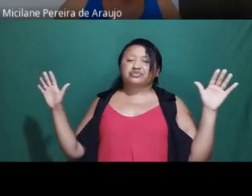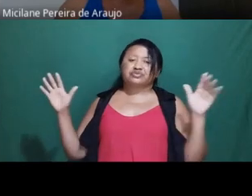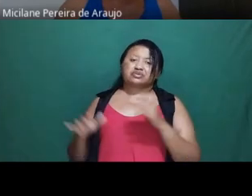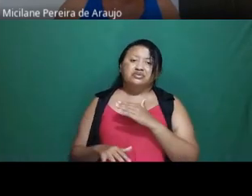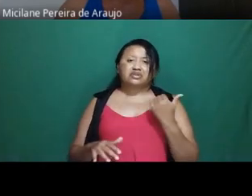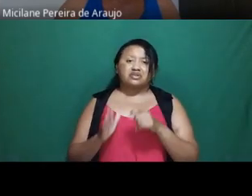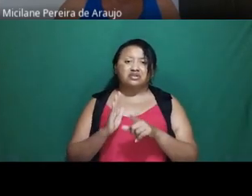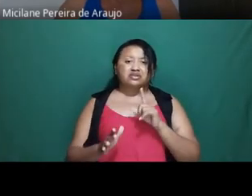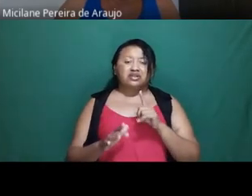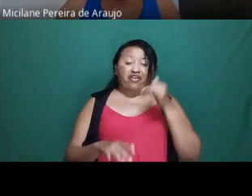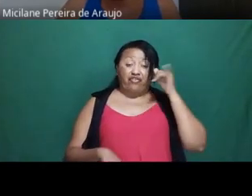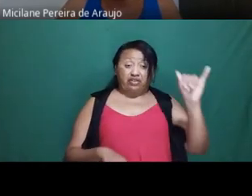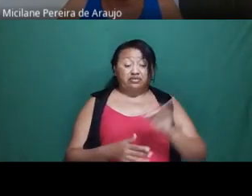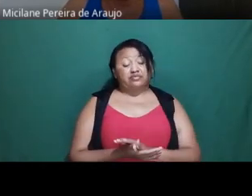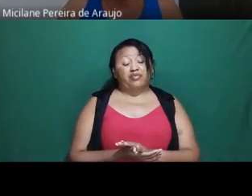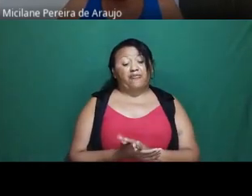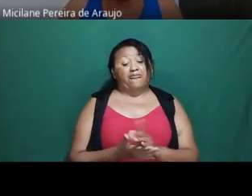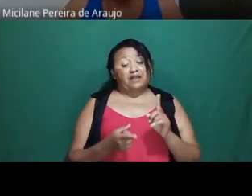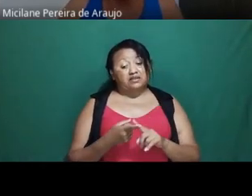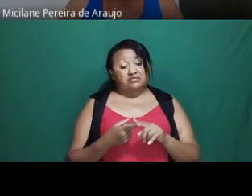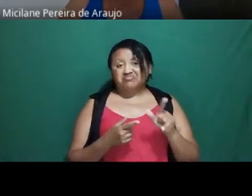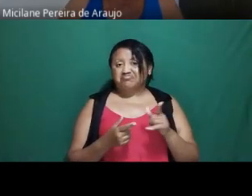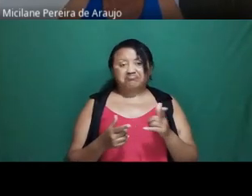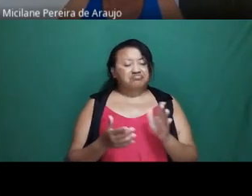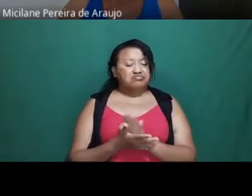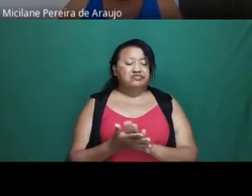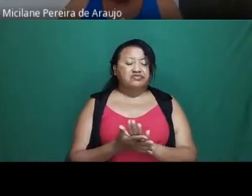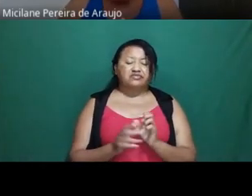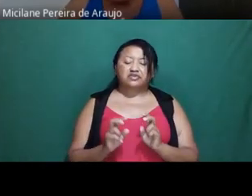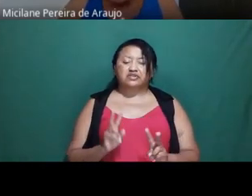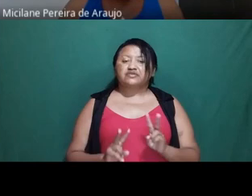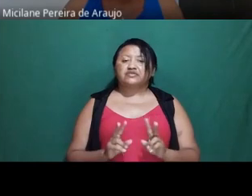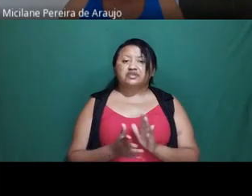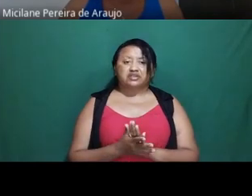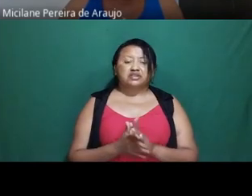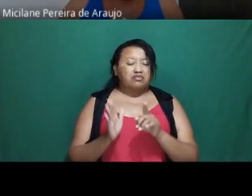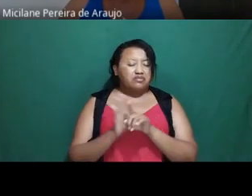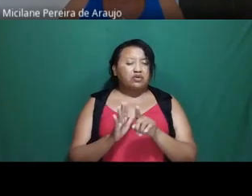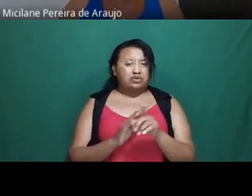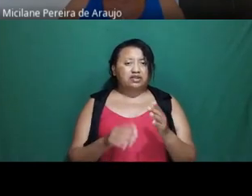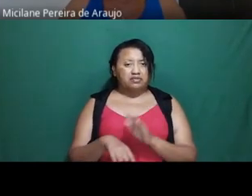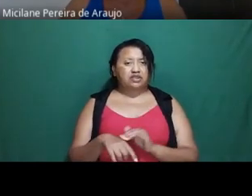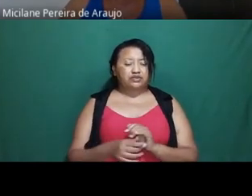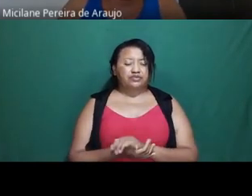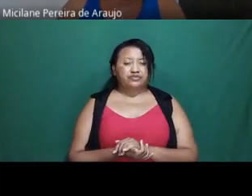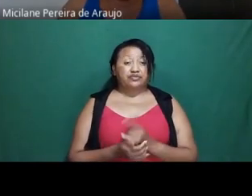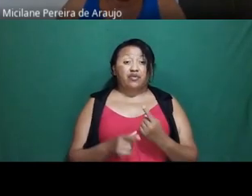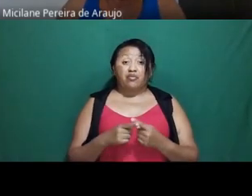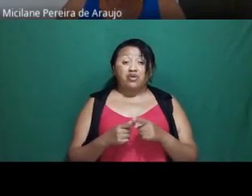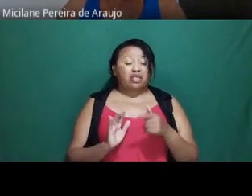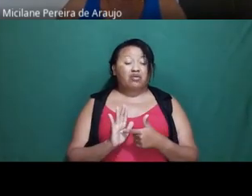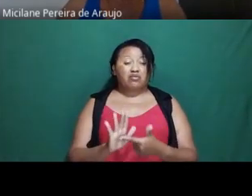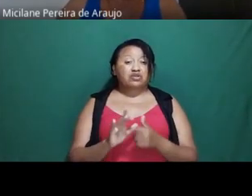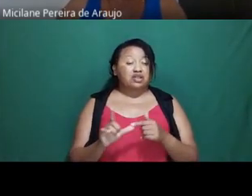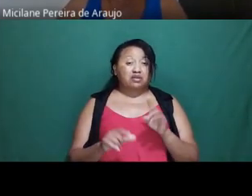bom também fora não é da questão porque não aí